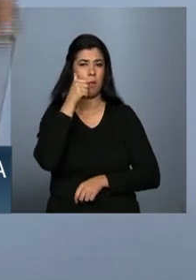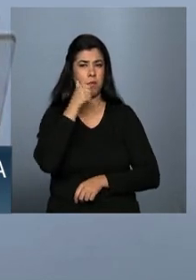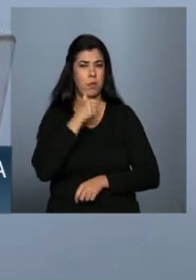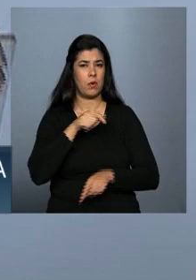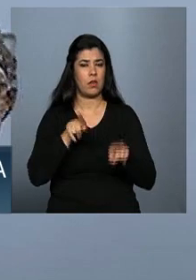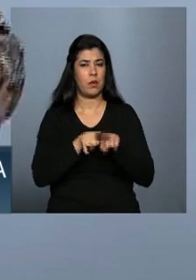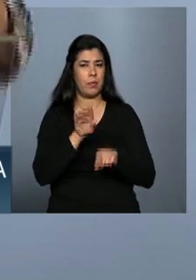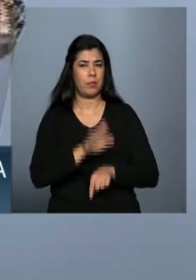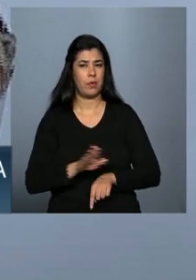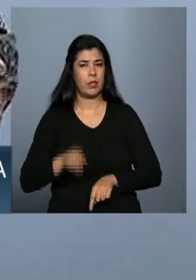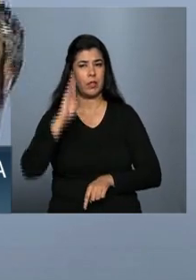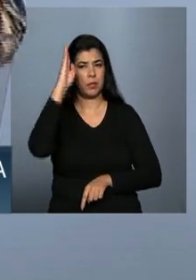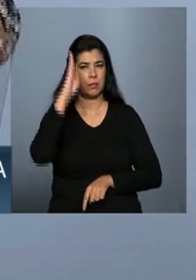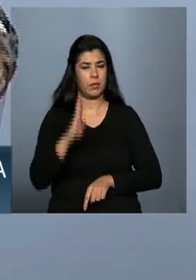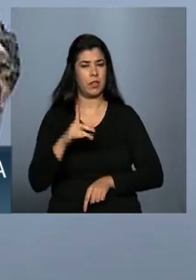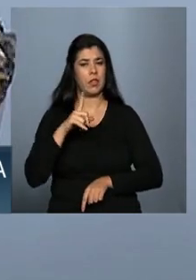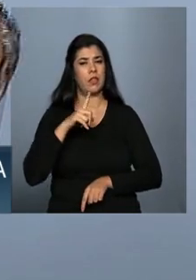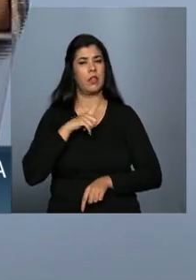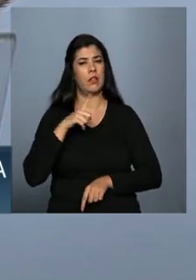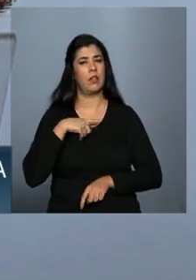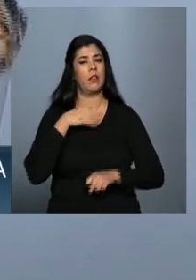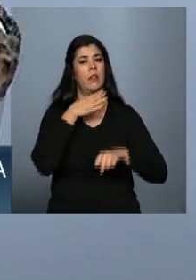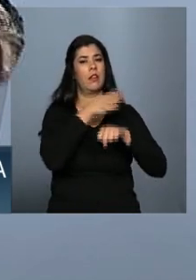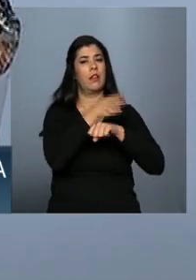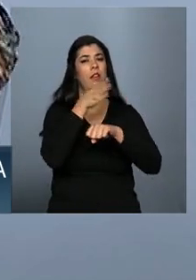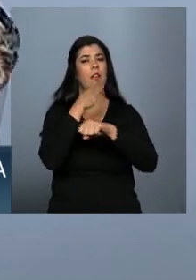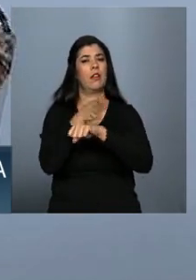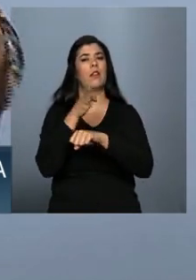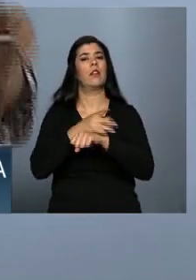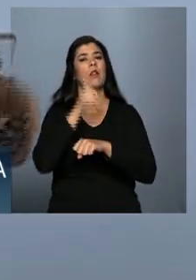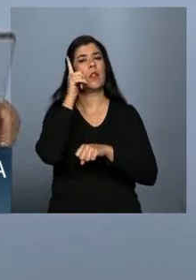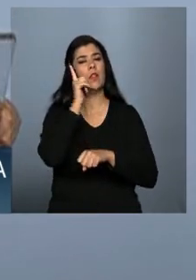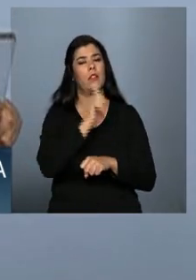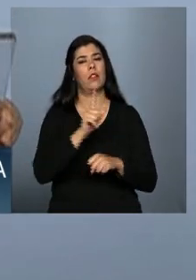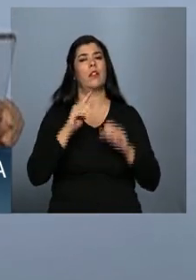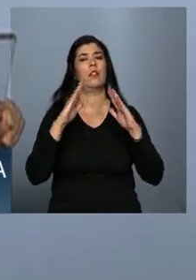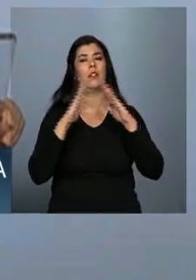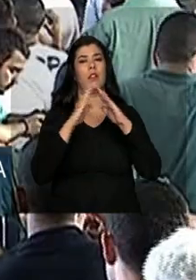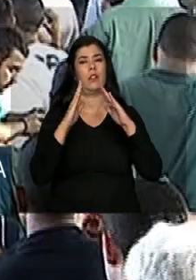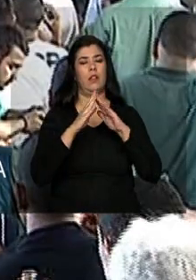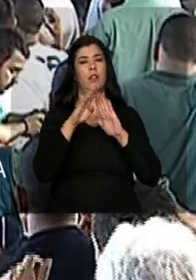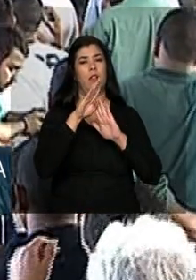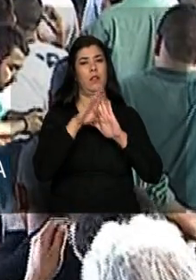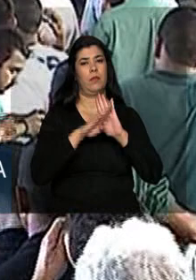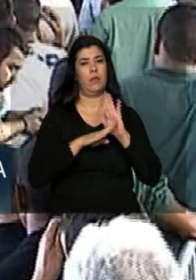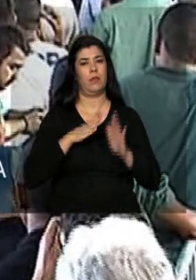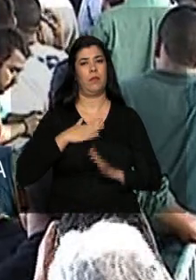brasileirinhas tenham tido acesso ao Minha Casa Minha Vida.